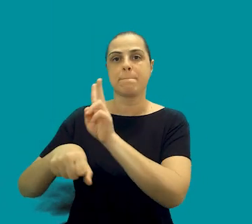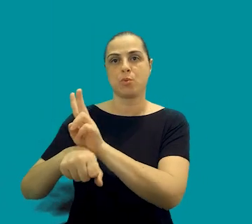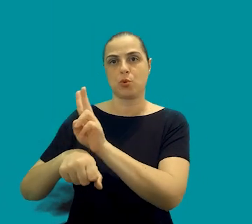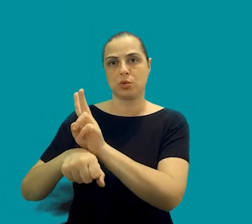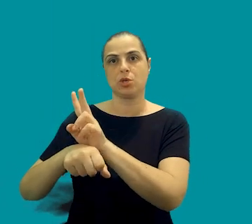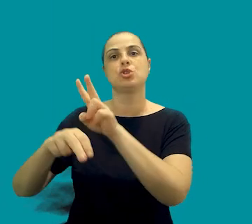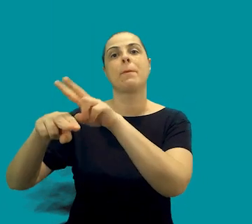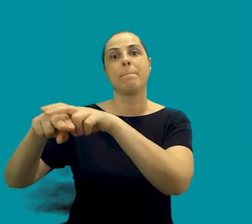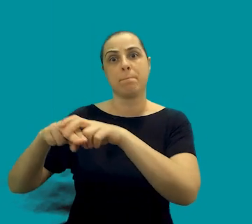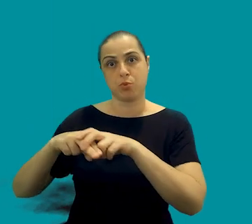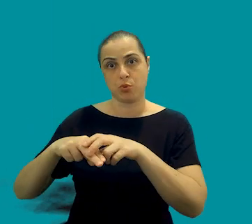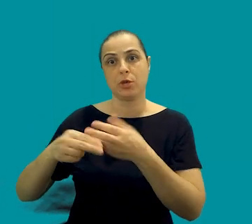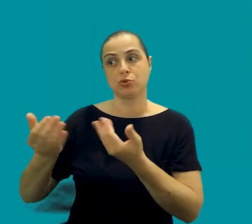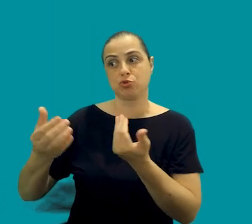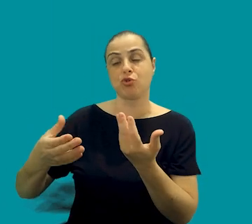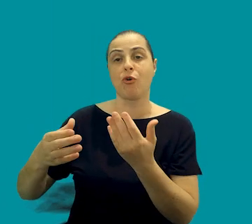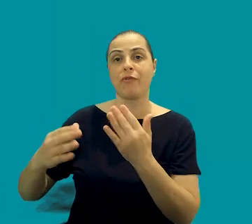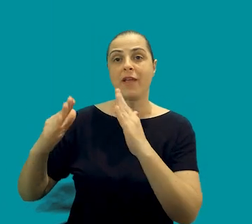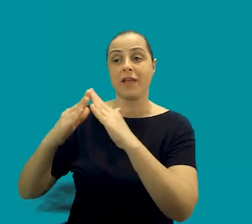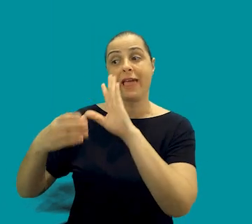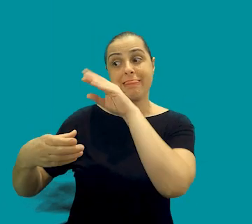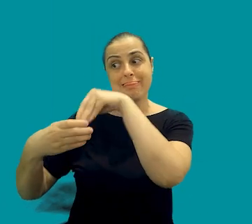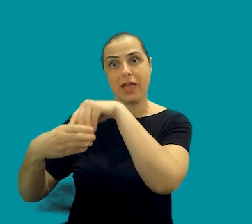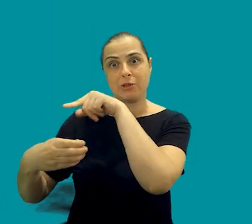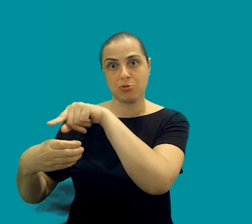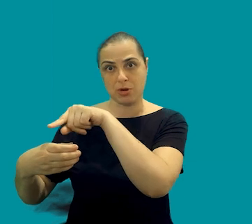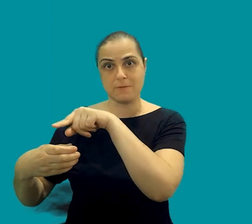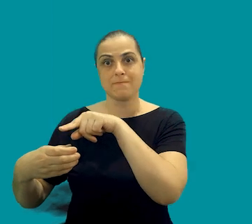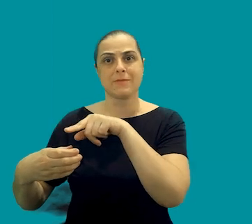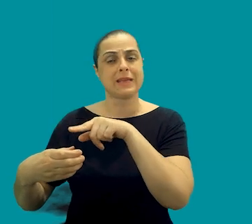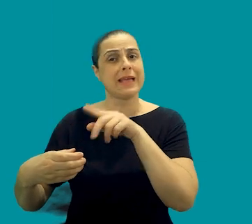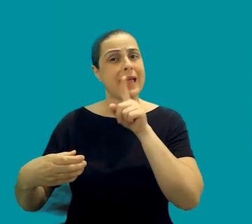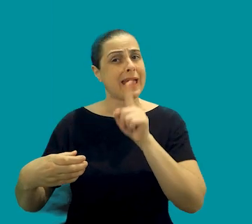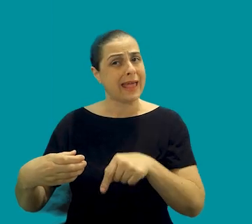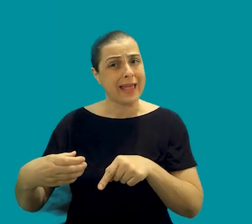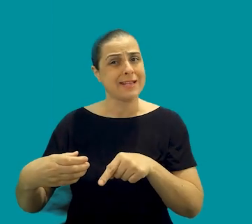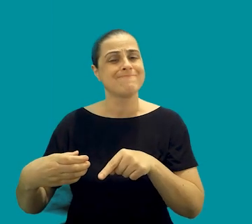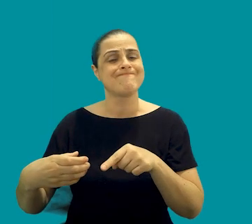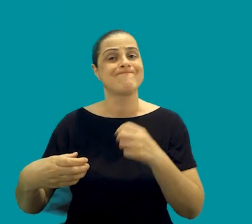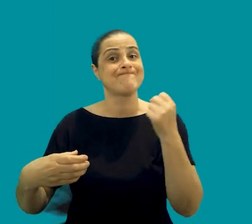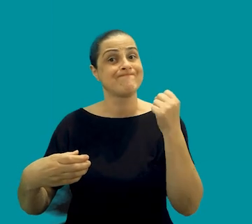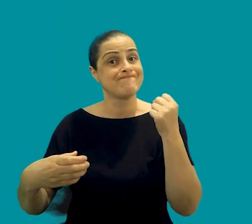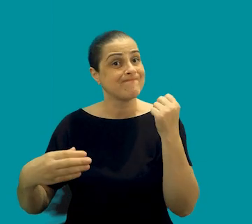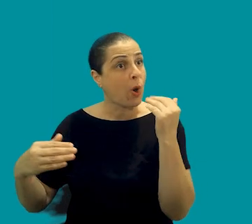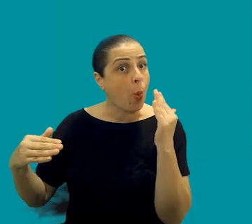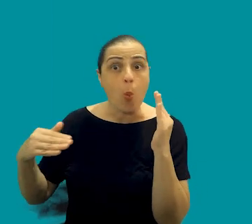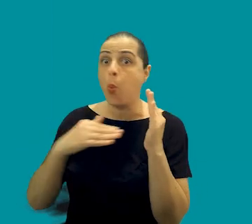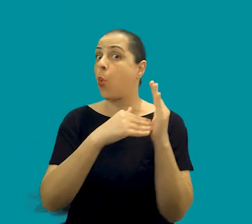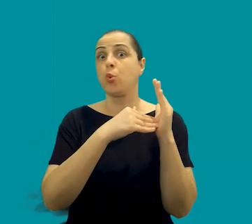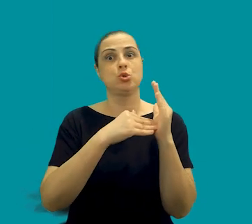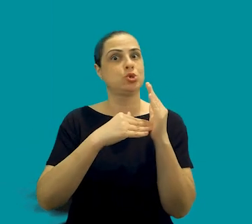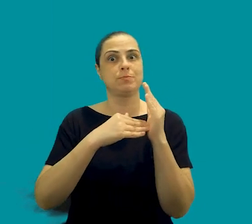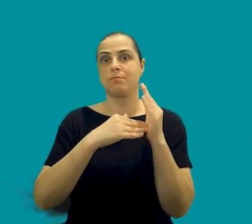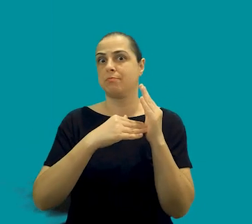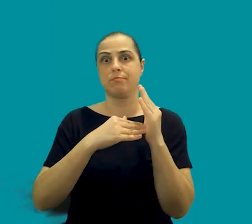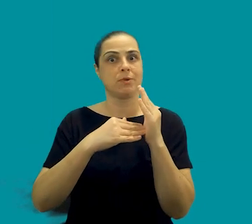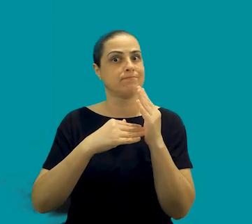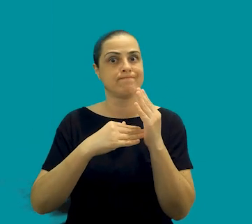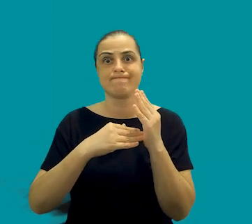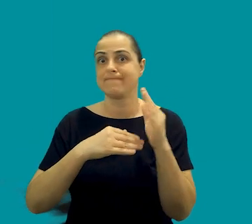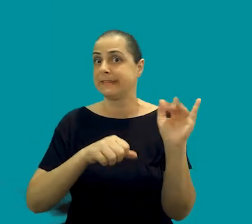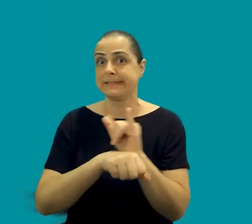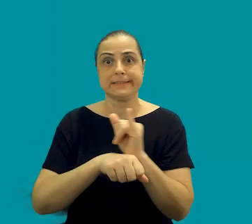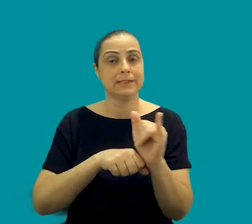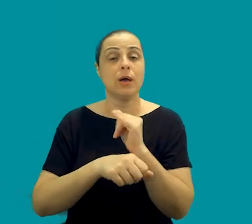são acolhidos institucionalmente. É uma medida extrema, é a última medida, tentam-se ações diversas